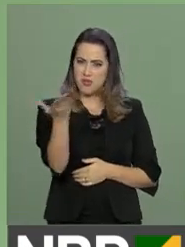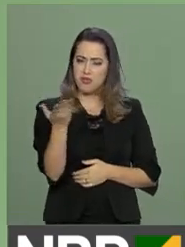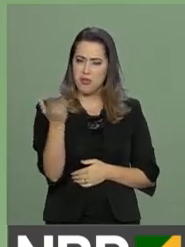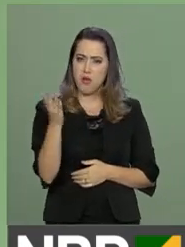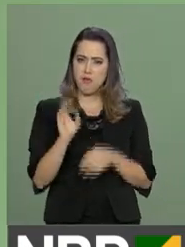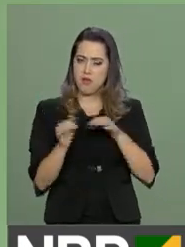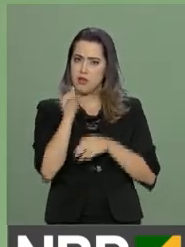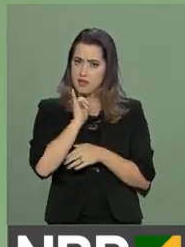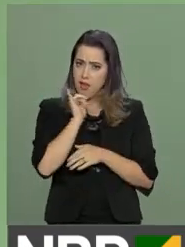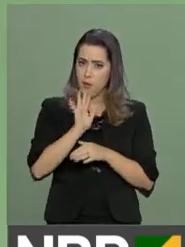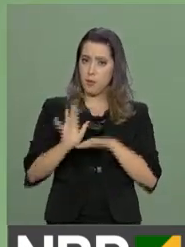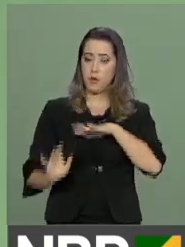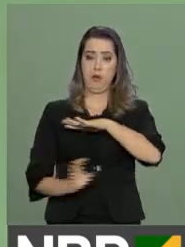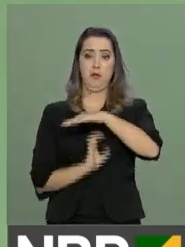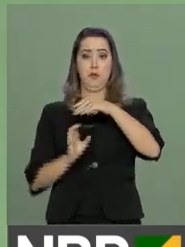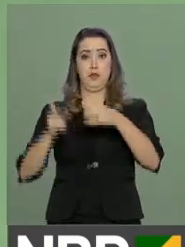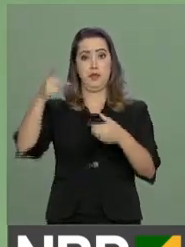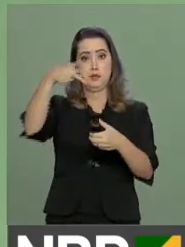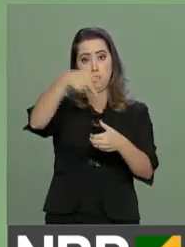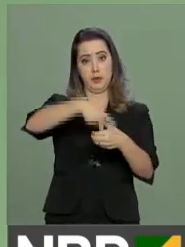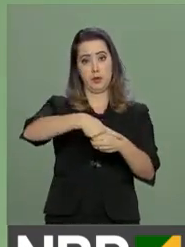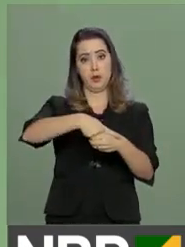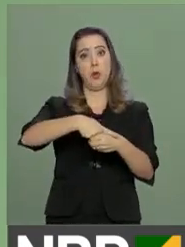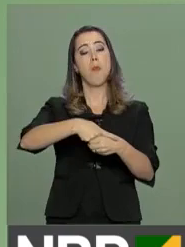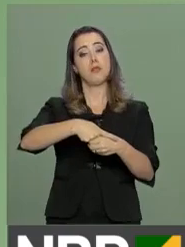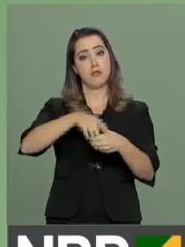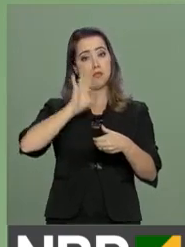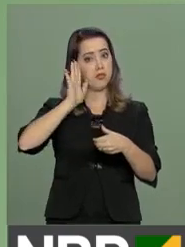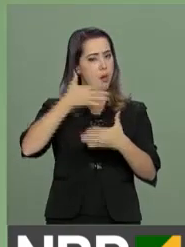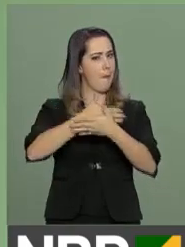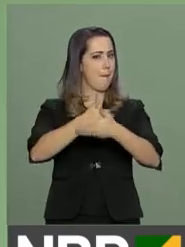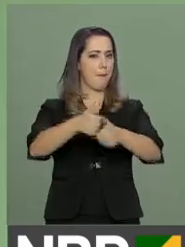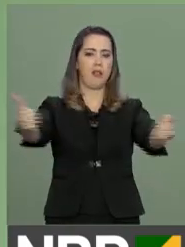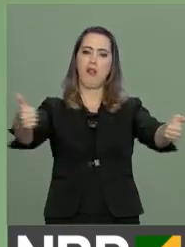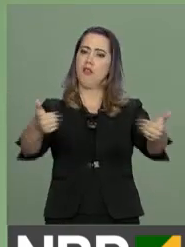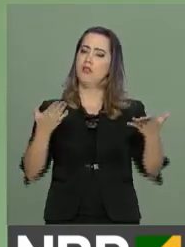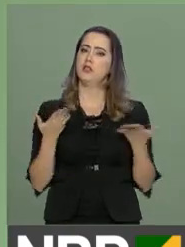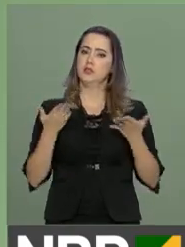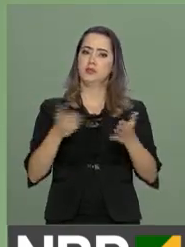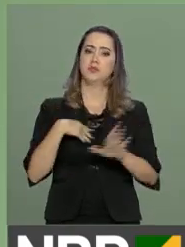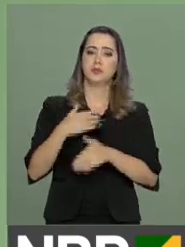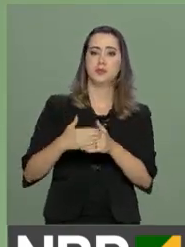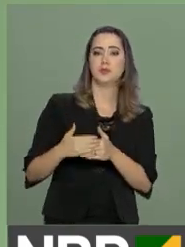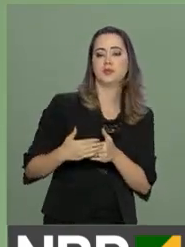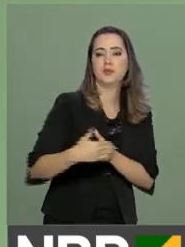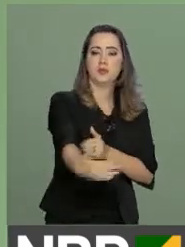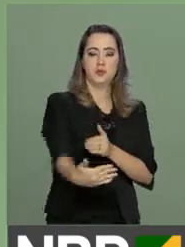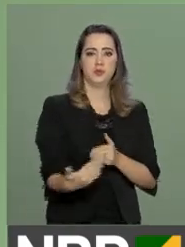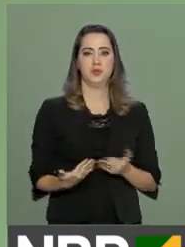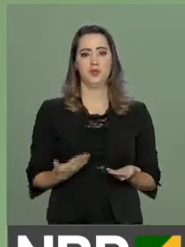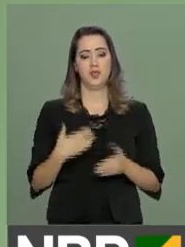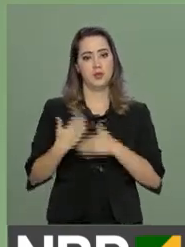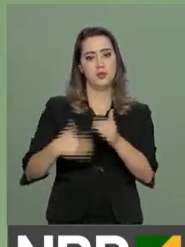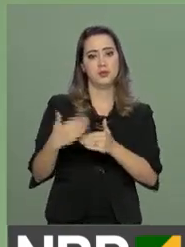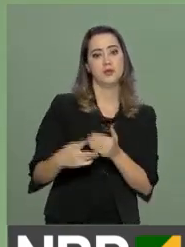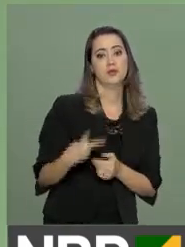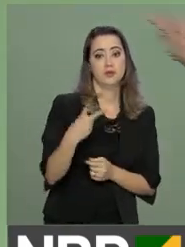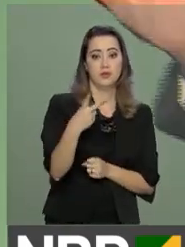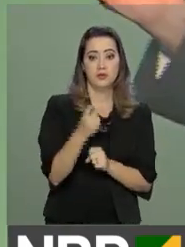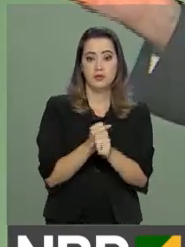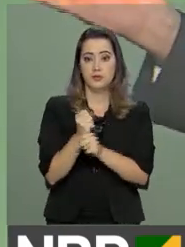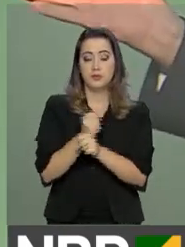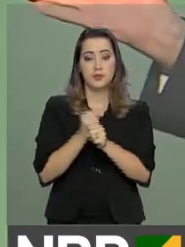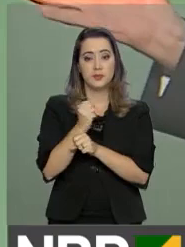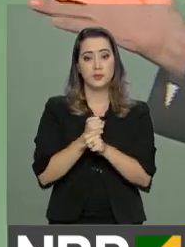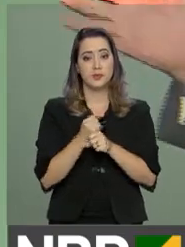Petrobras. A Petrobras recuperou-se enormemente, governador, ao longo destes 2 anos.